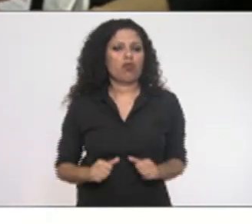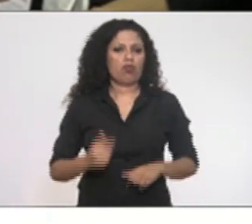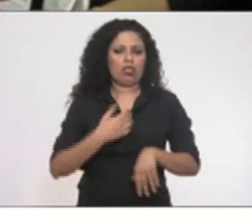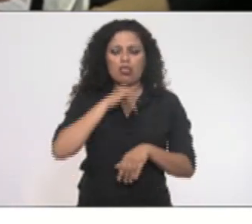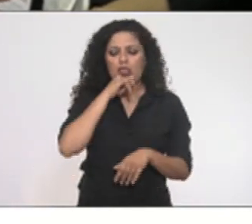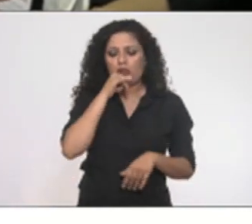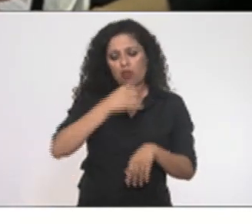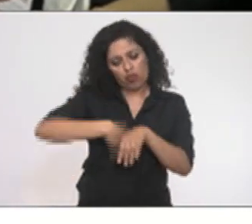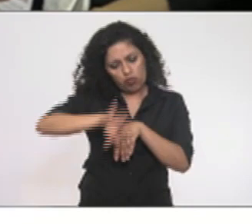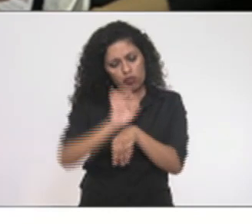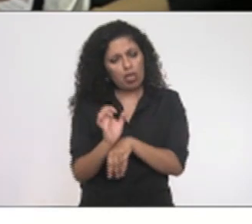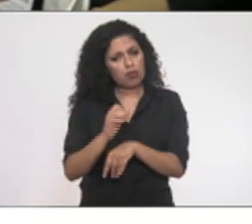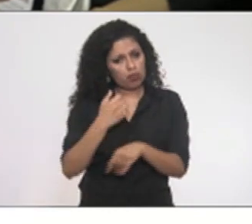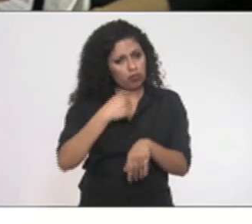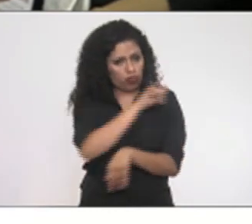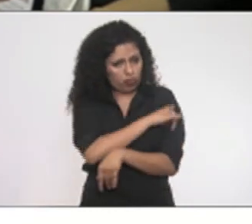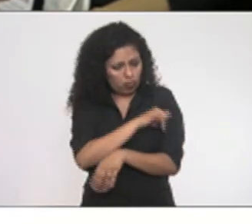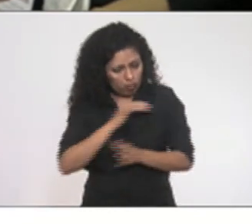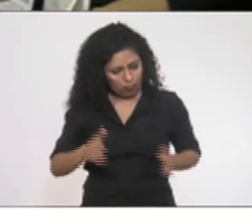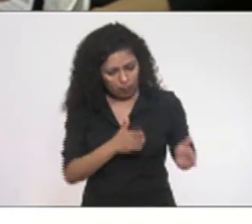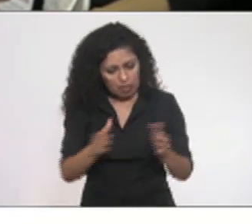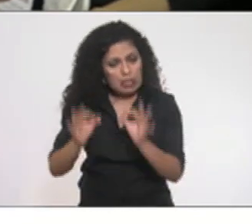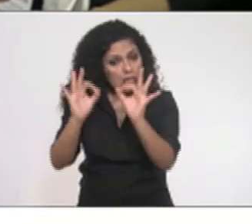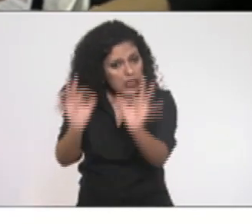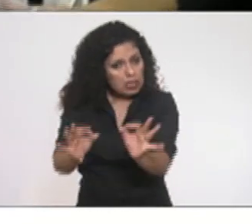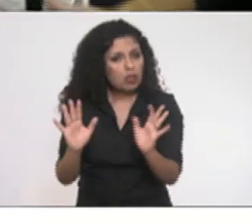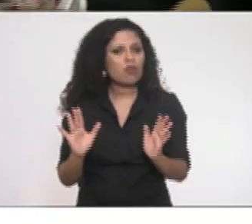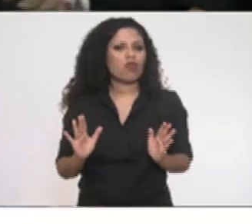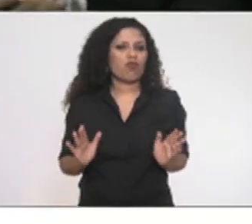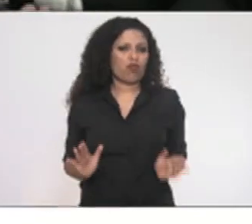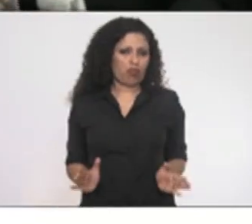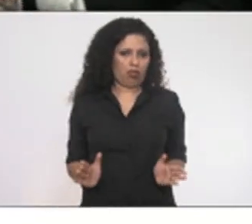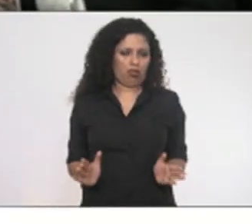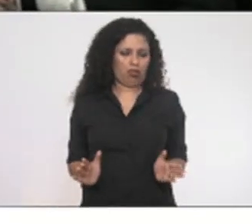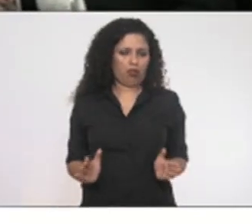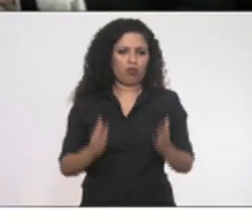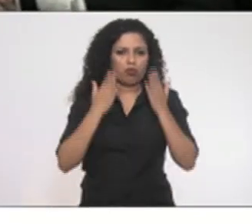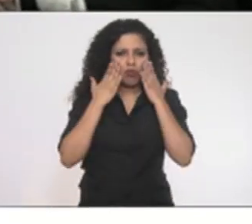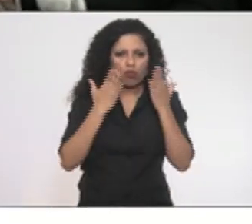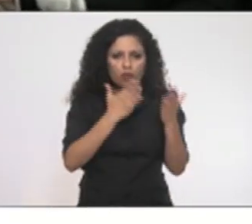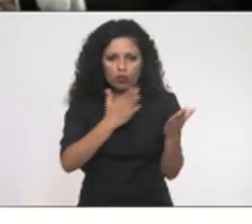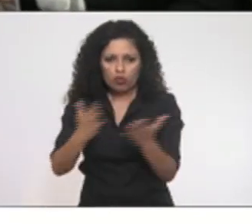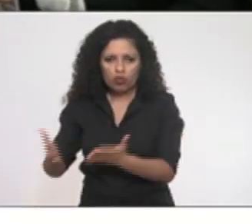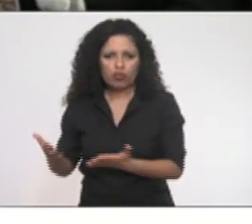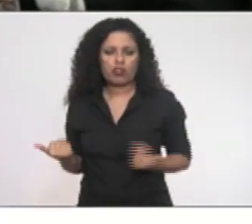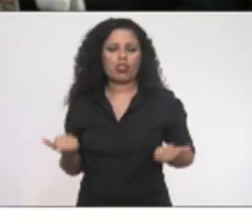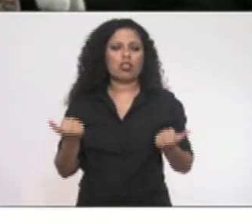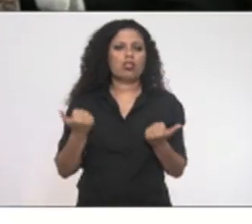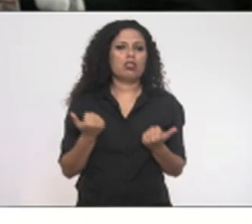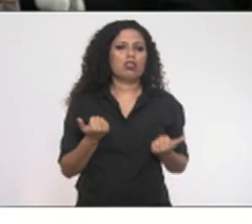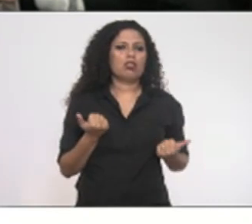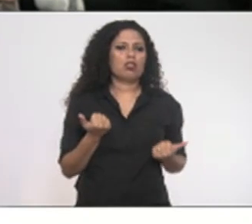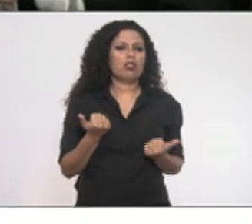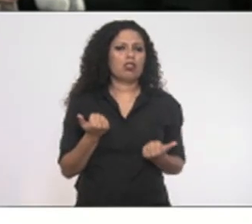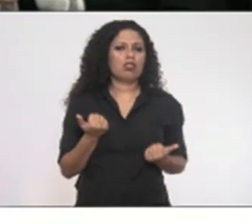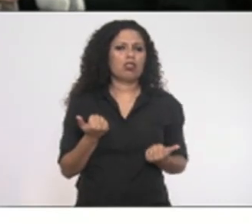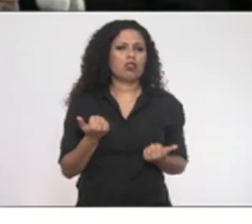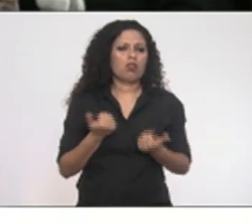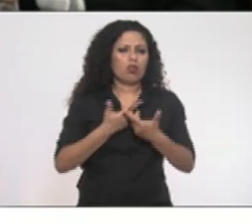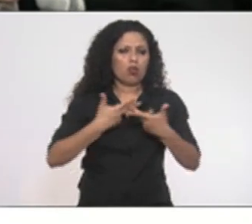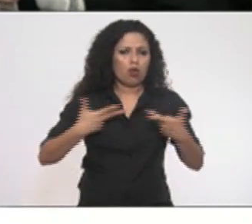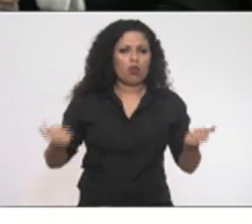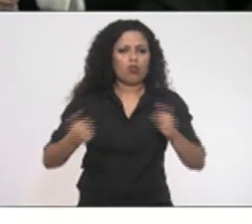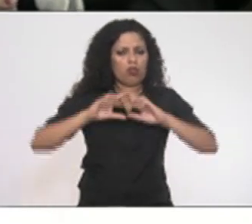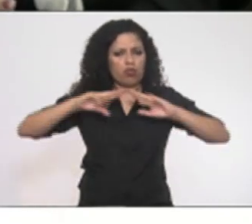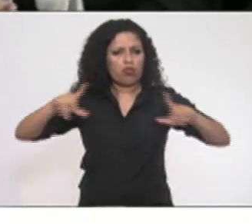Estado do Rio já está no caminho certo, ela já moderniza bastante, criando a turja especial para o setor elétrico, o GE, turjas diferenciadas, isso